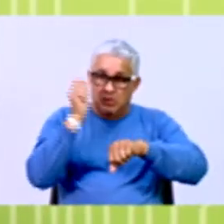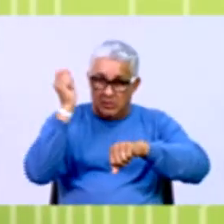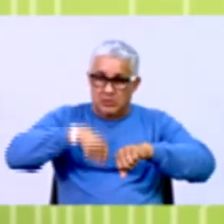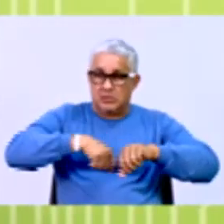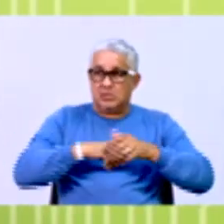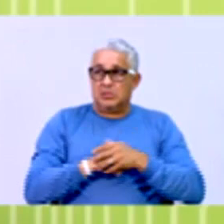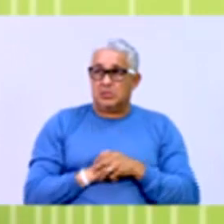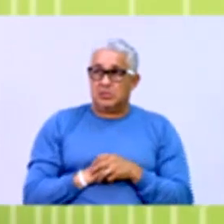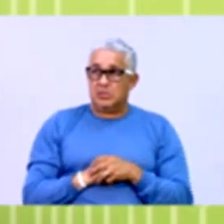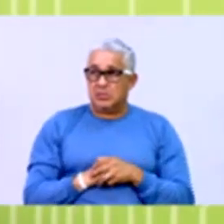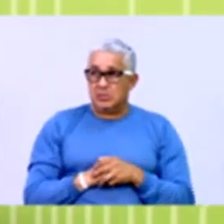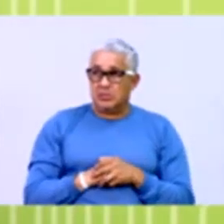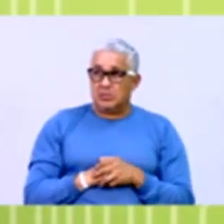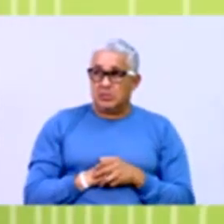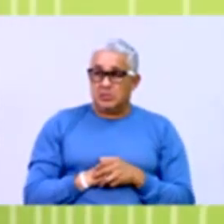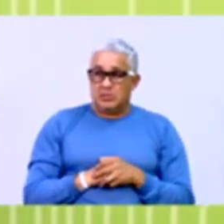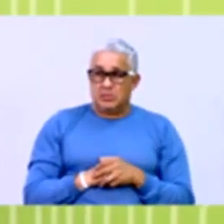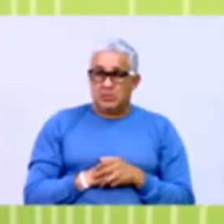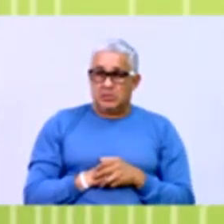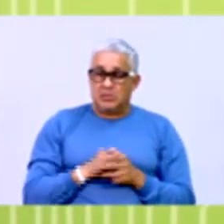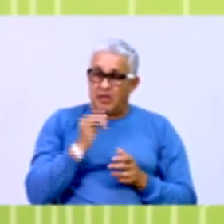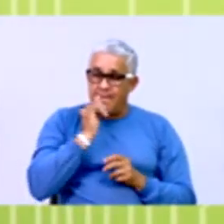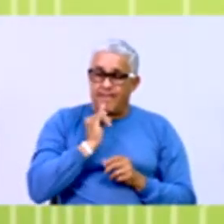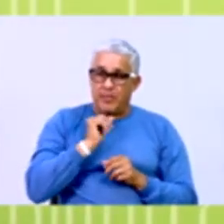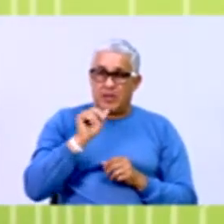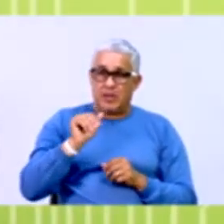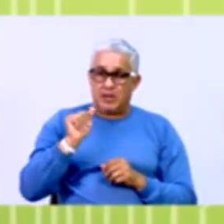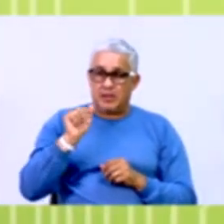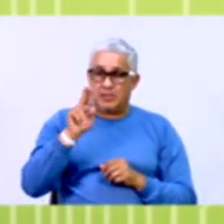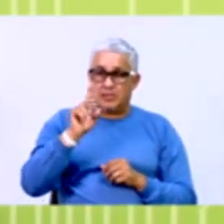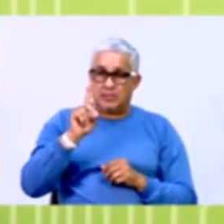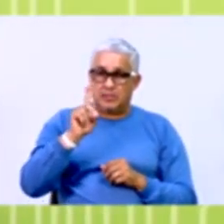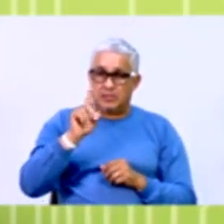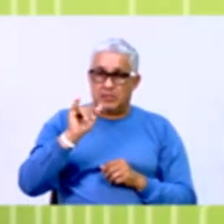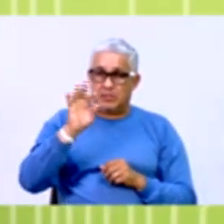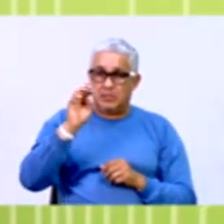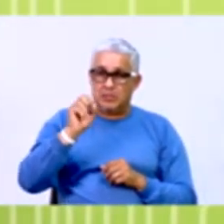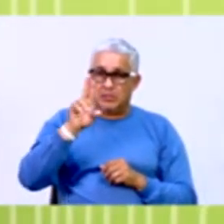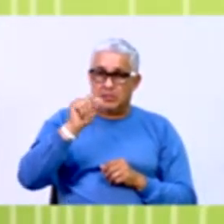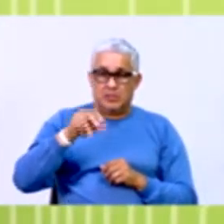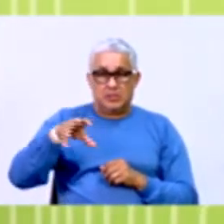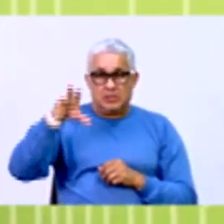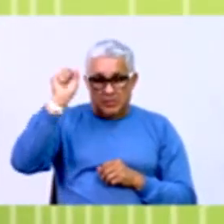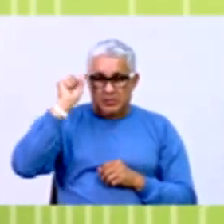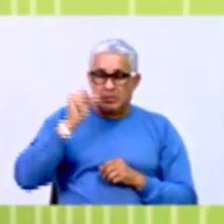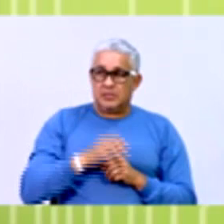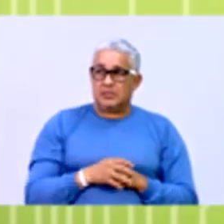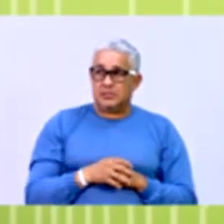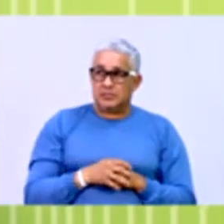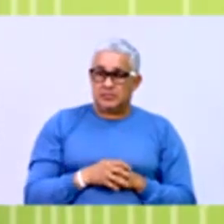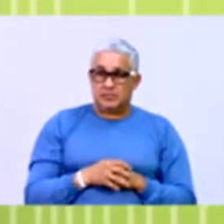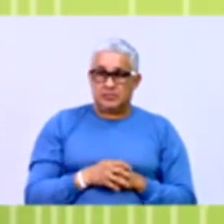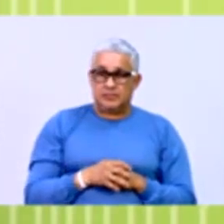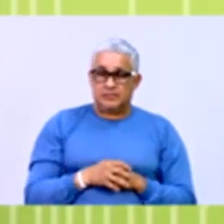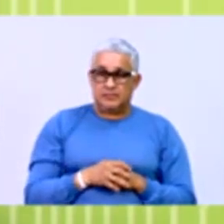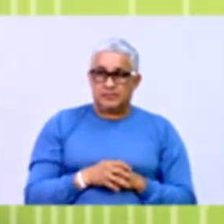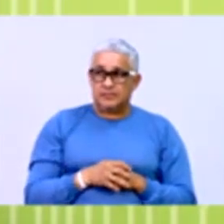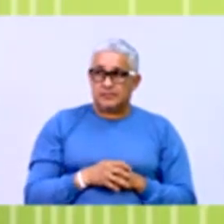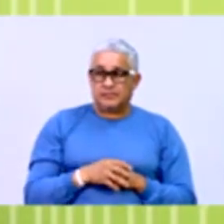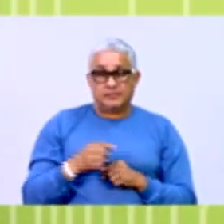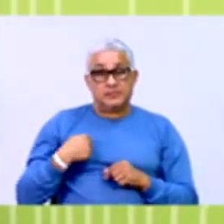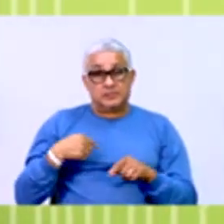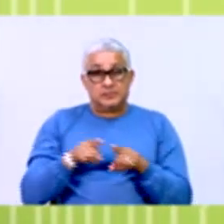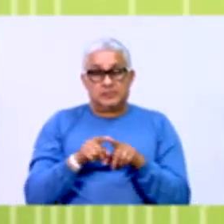né? Quer dizer, igual eu falei, eu dei esse exemplo da auditoria que ela ganharam a auditoria ficou lá, eu inclusive